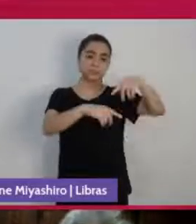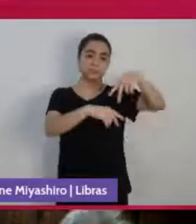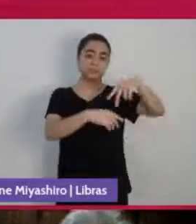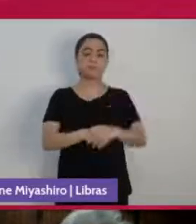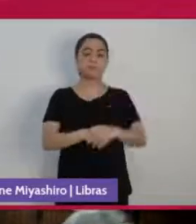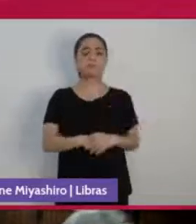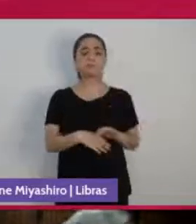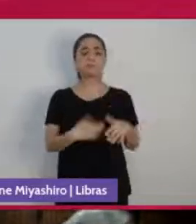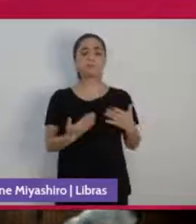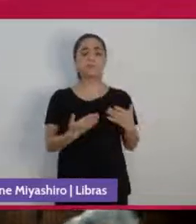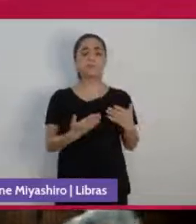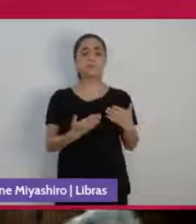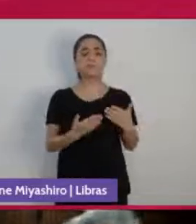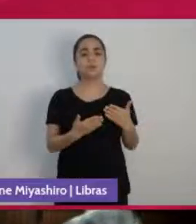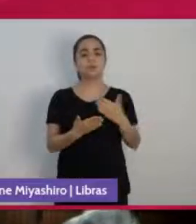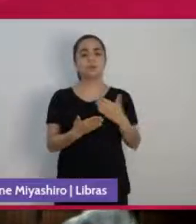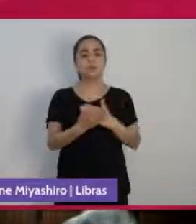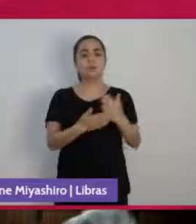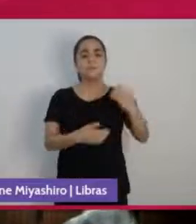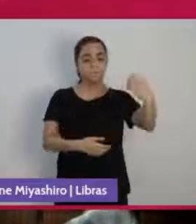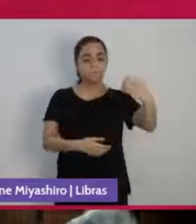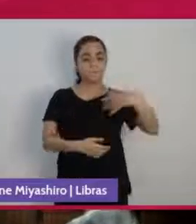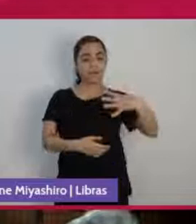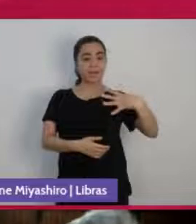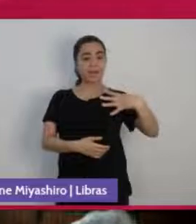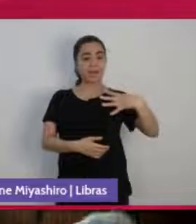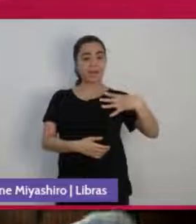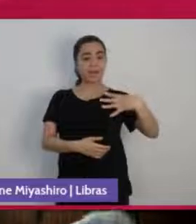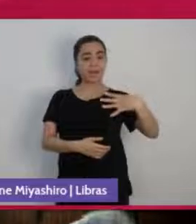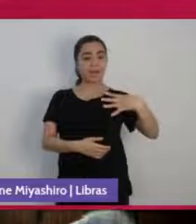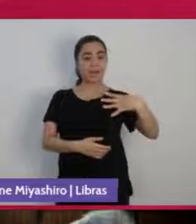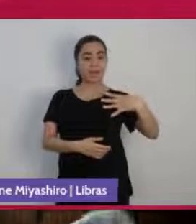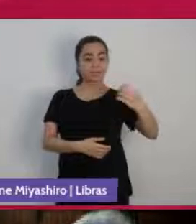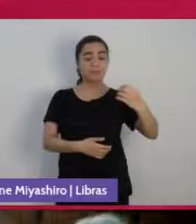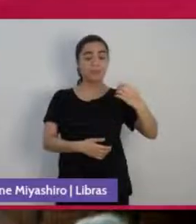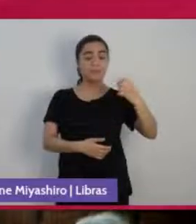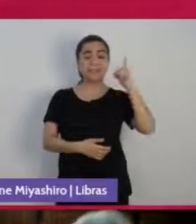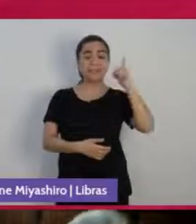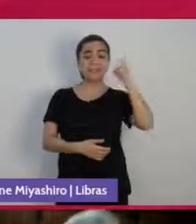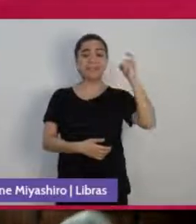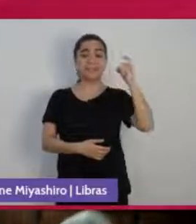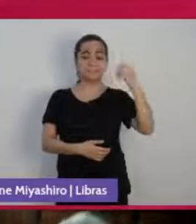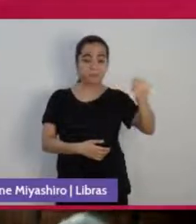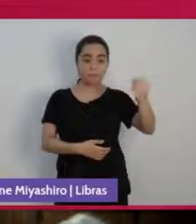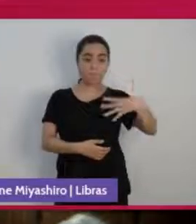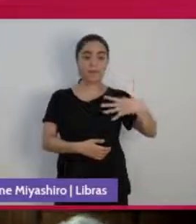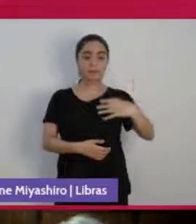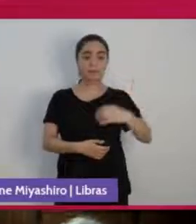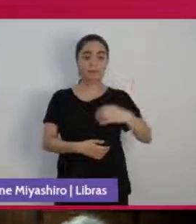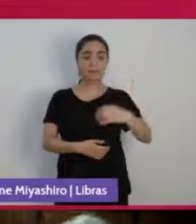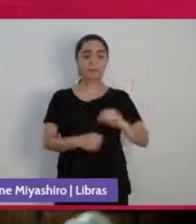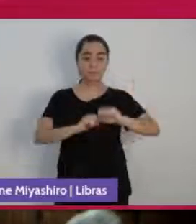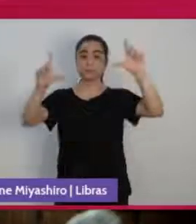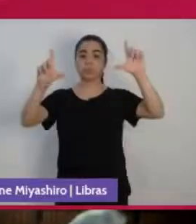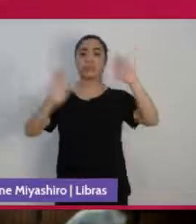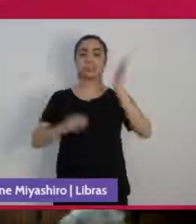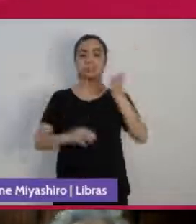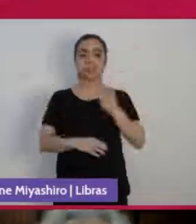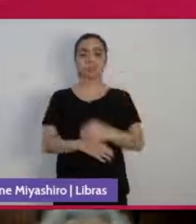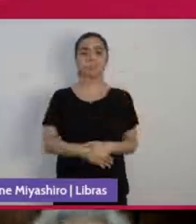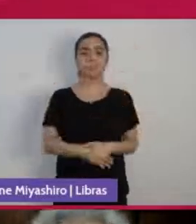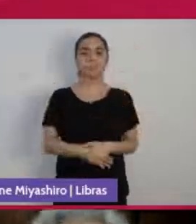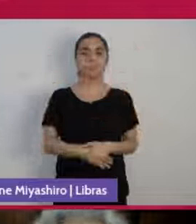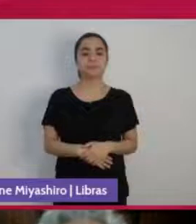uma pré-exposição muito rápida, a gente escuta um barulho assim, tim, e aí depois ele já faz a exposição. Perdão,